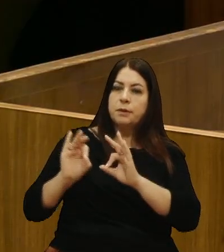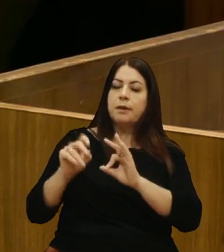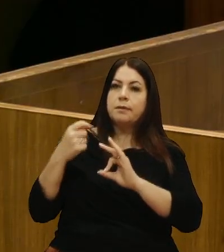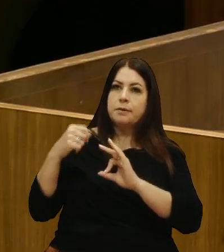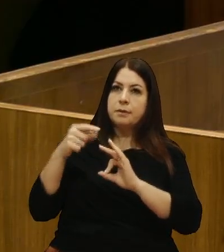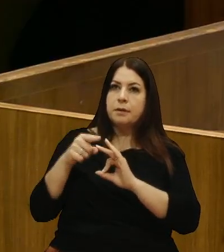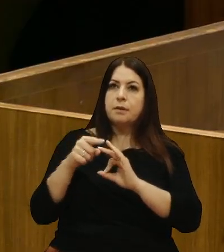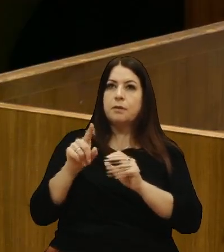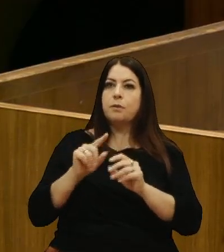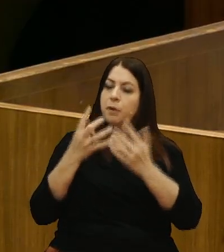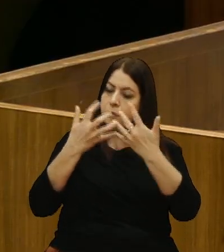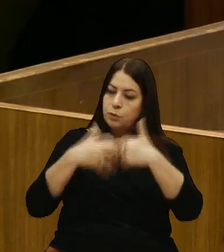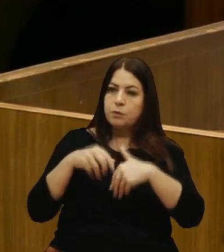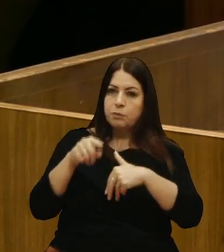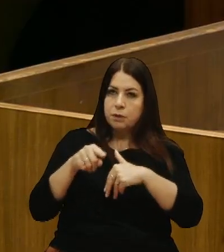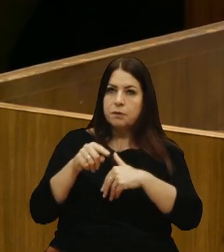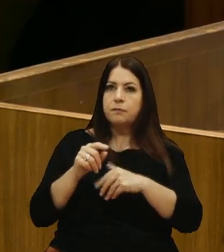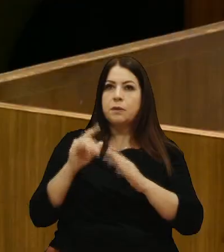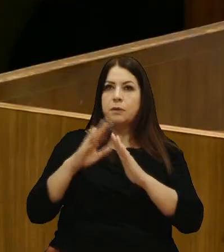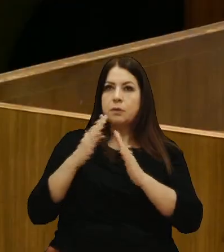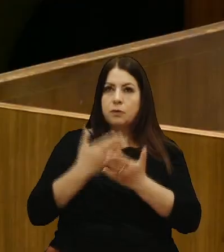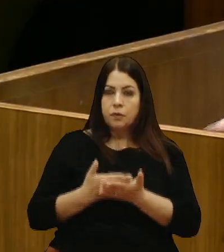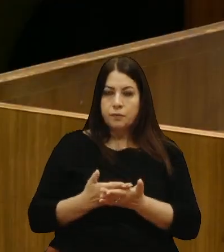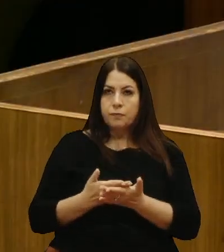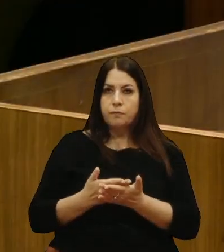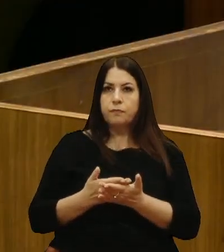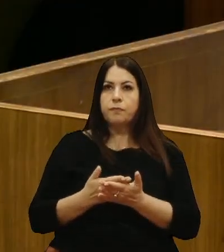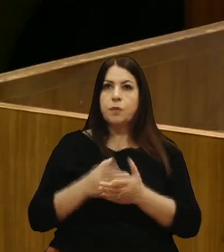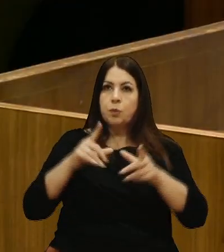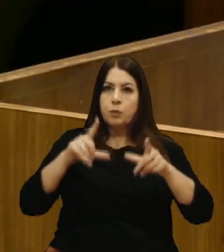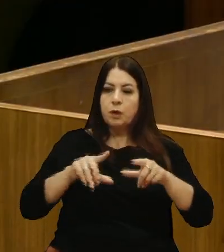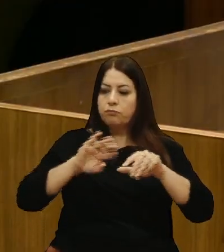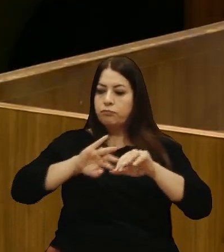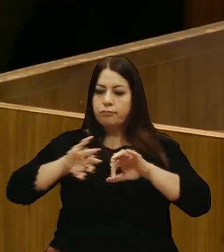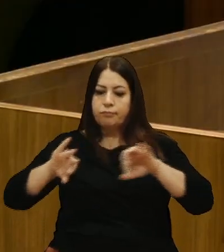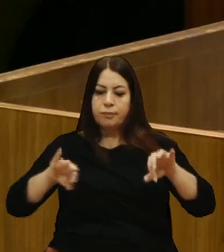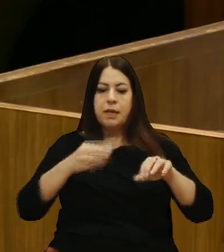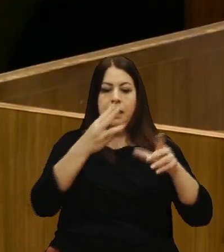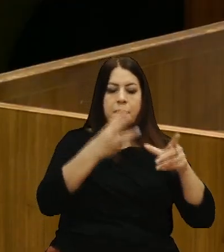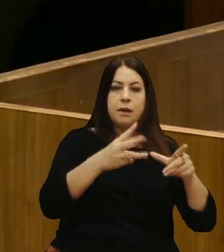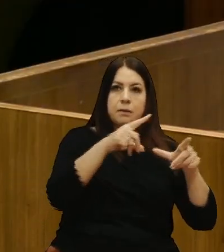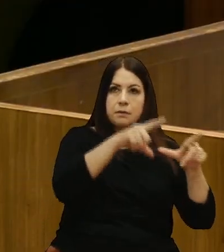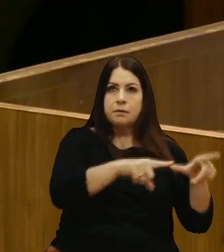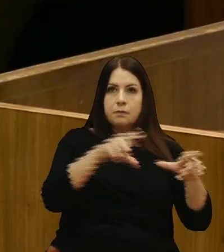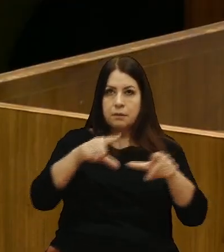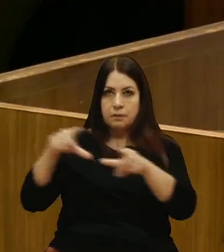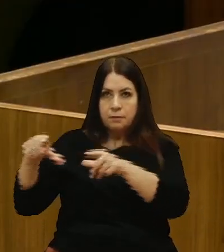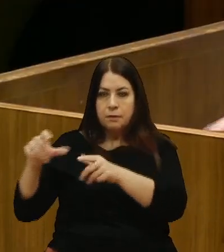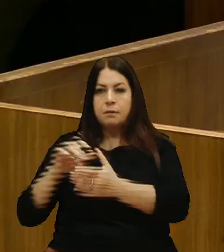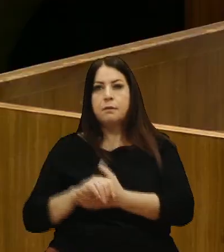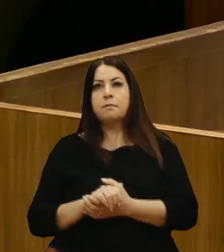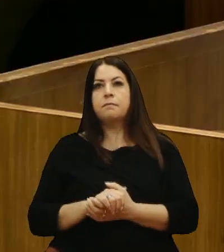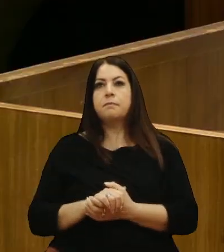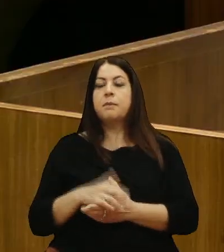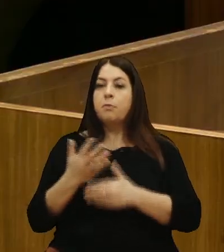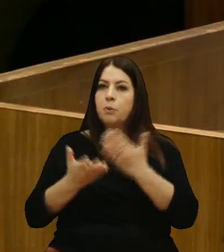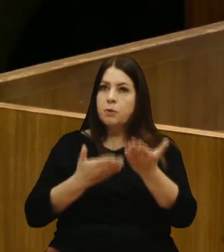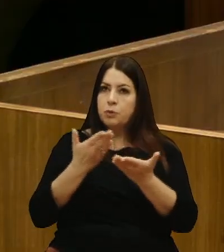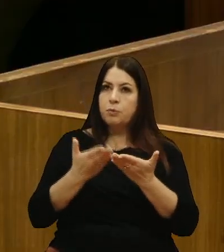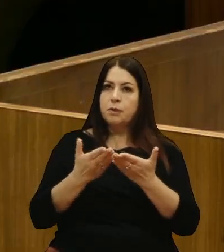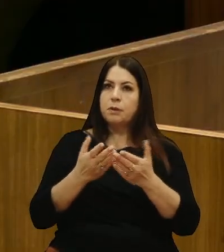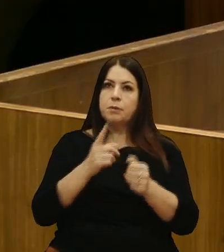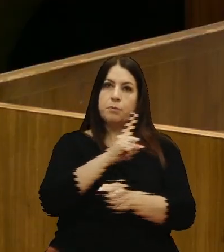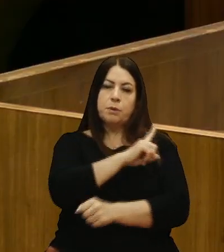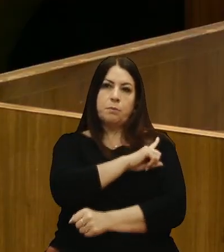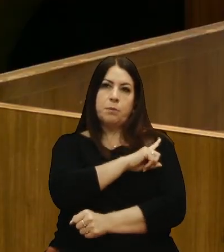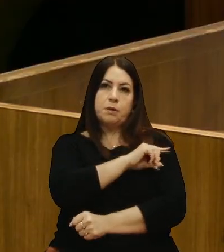necessária para o funcionamento da escola. O salão foi dividido em 3 salas de aula para o atendimento de primeira a